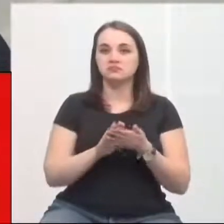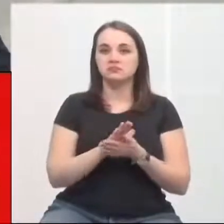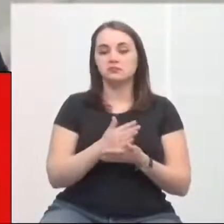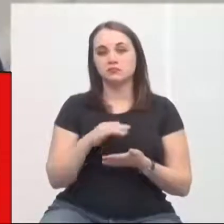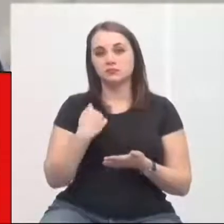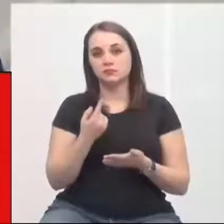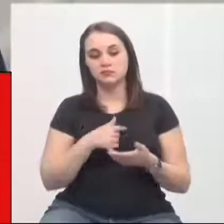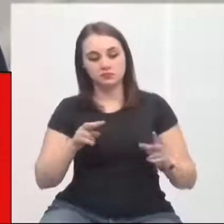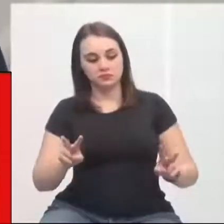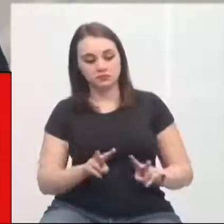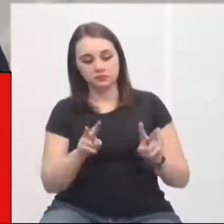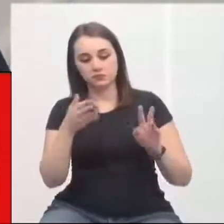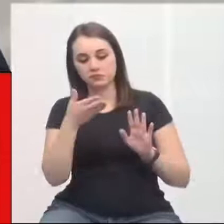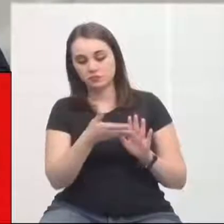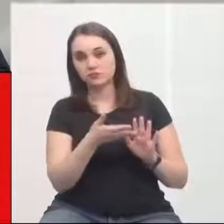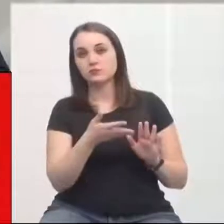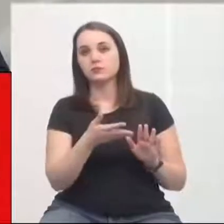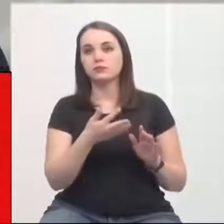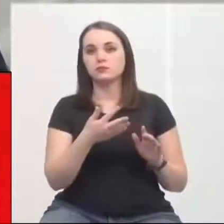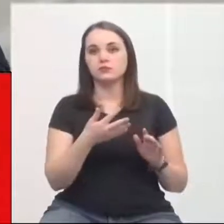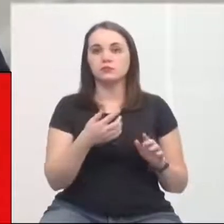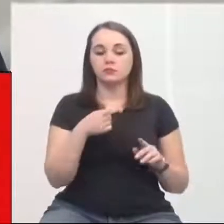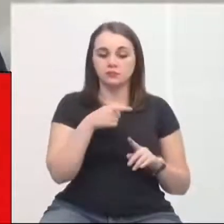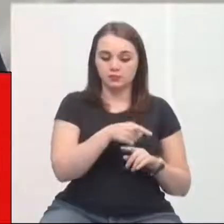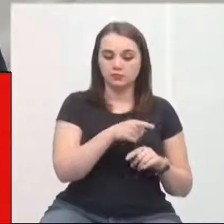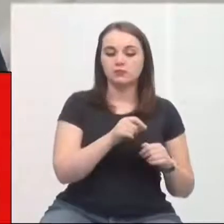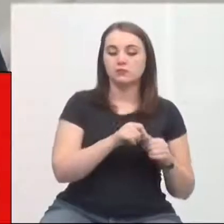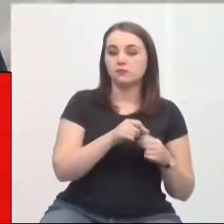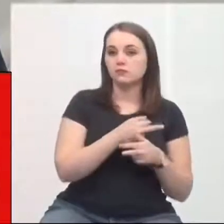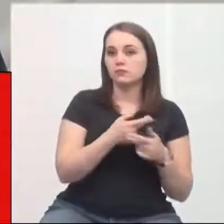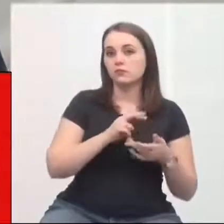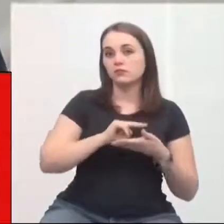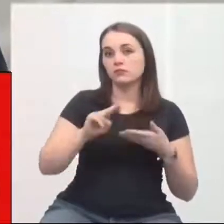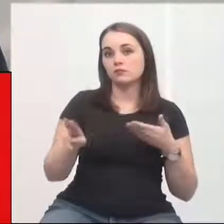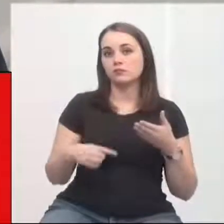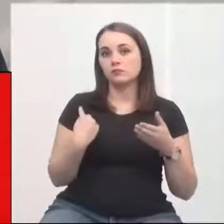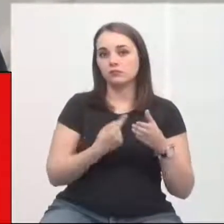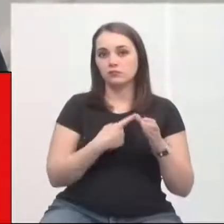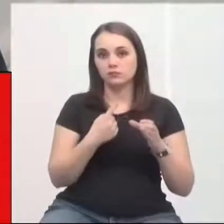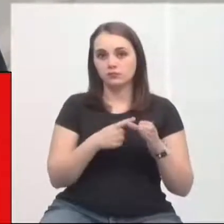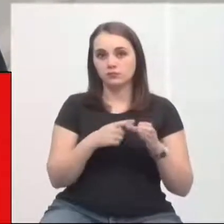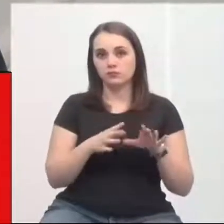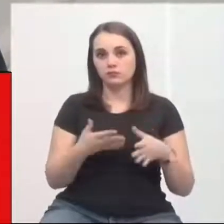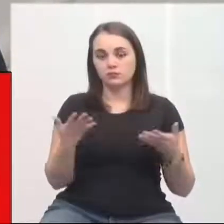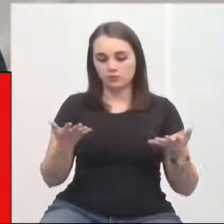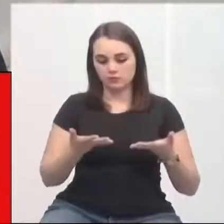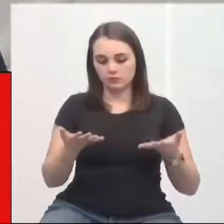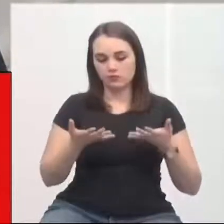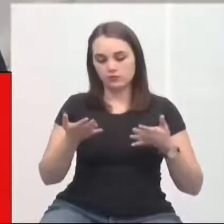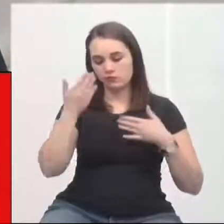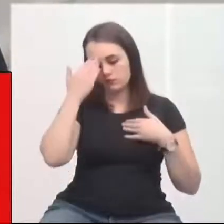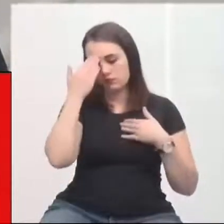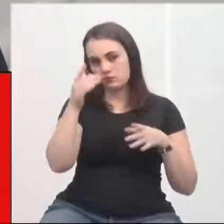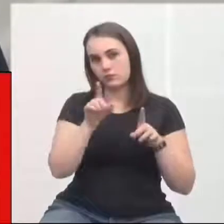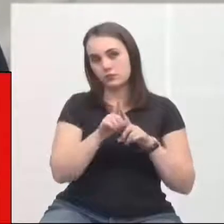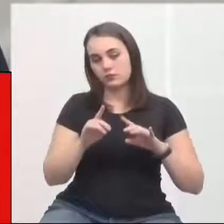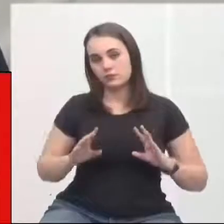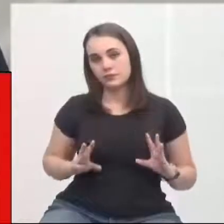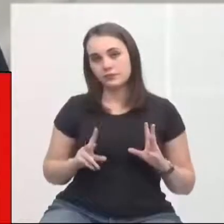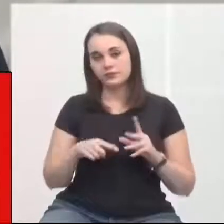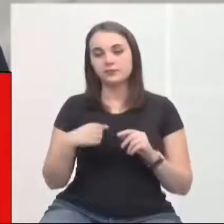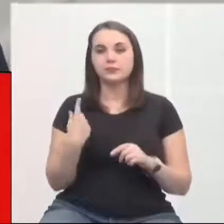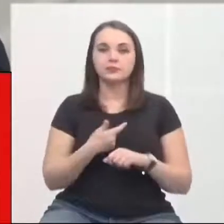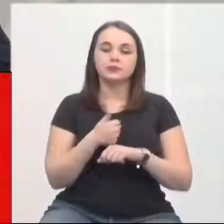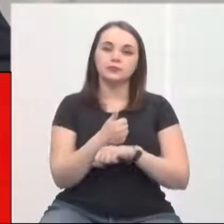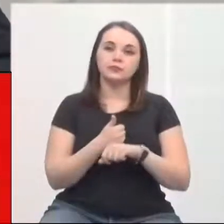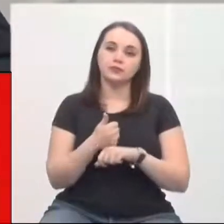valor devido de tanto que eles fazem por a nossa cidade. Né? Então, deixo aqui o agradecimento também a todos os nossos funcionários